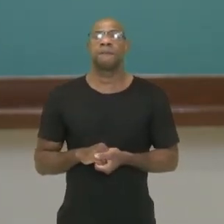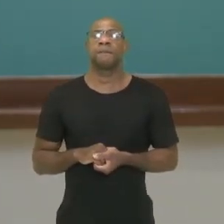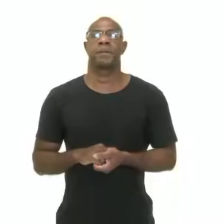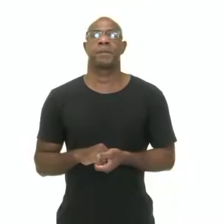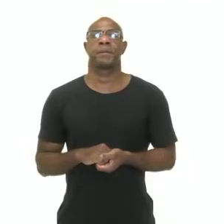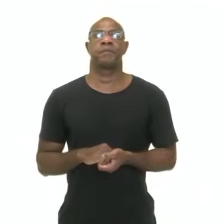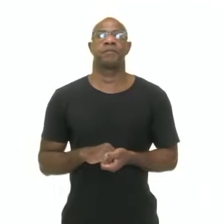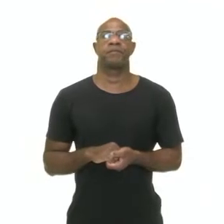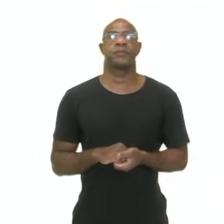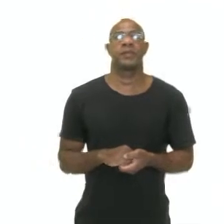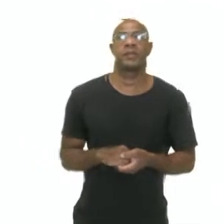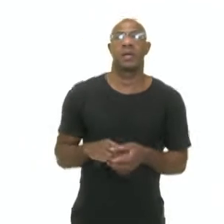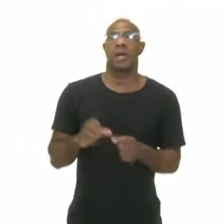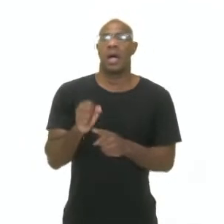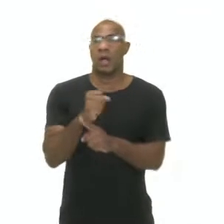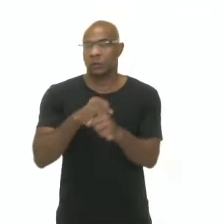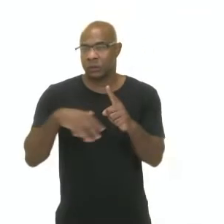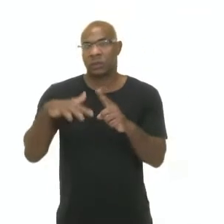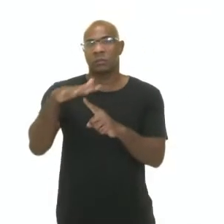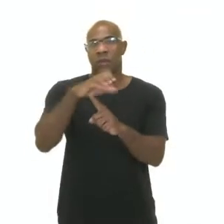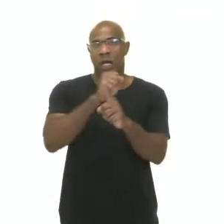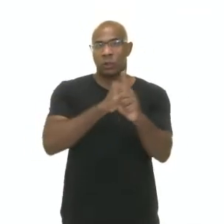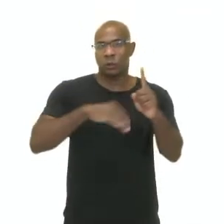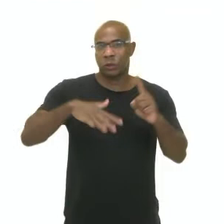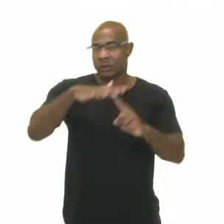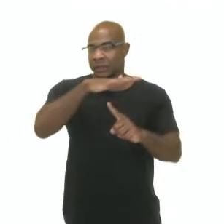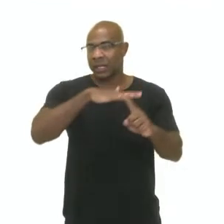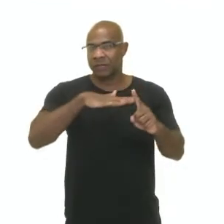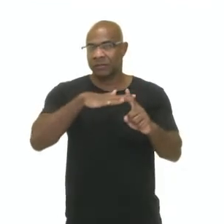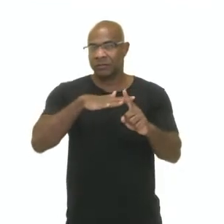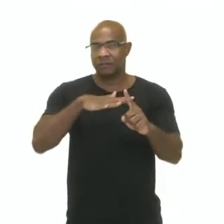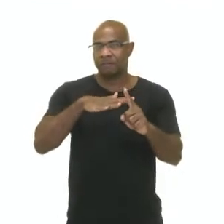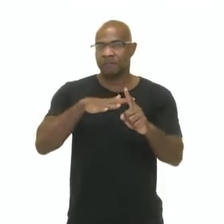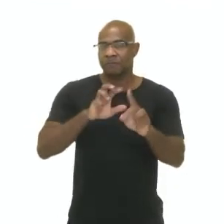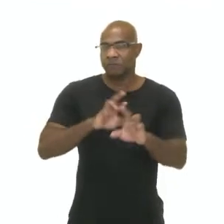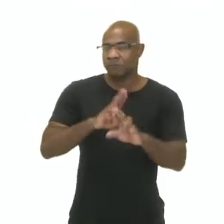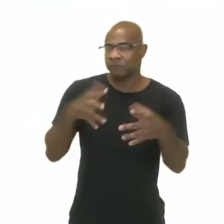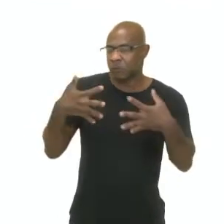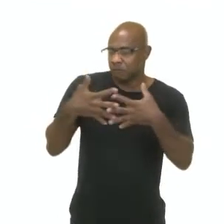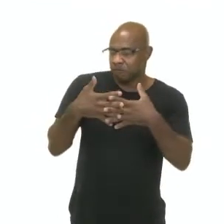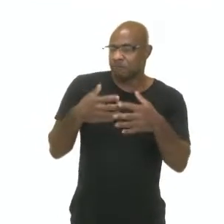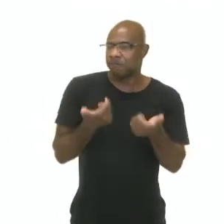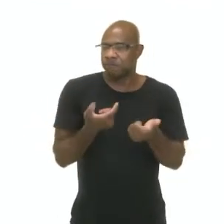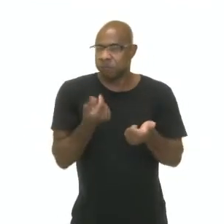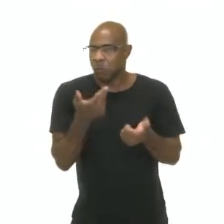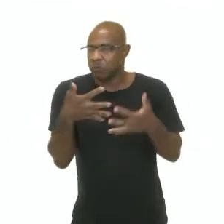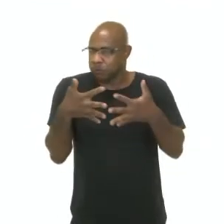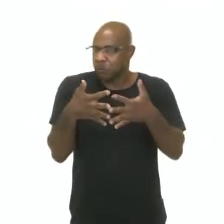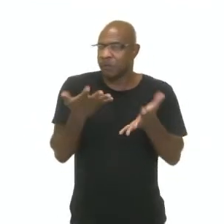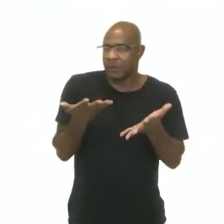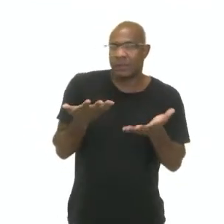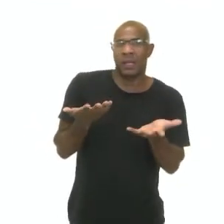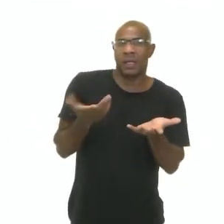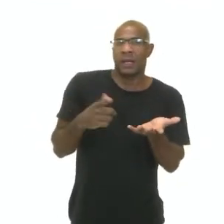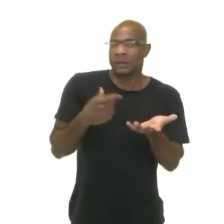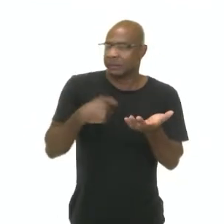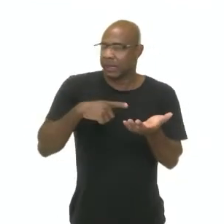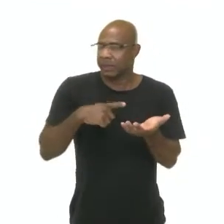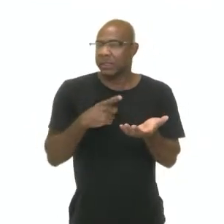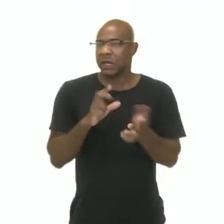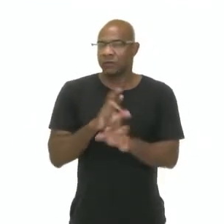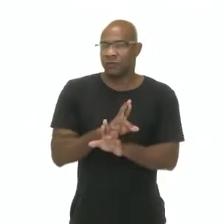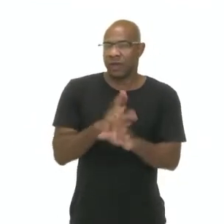Uma sociedade complexa possui dentro de si diferenças e desigualdades. Essas diferenças